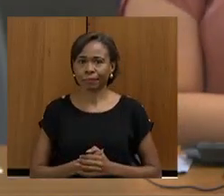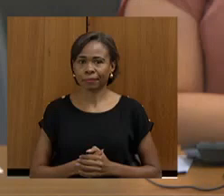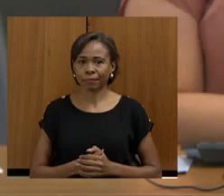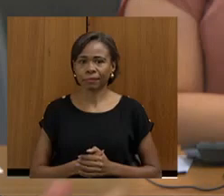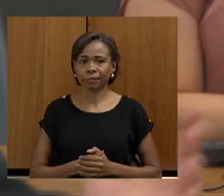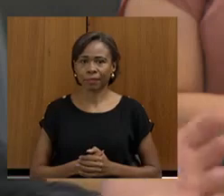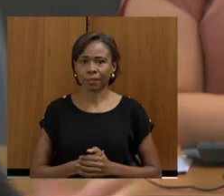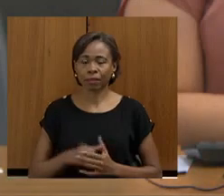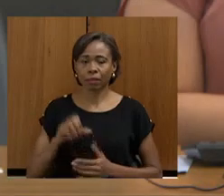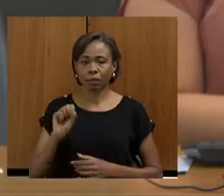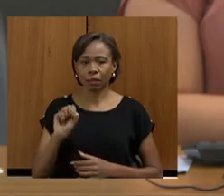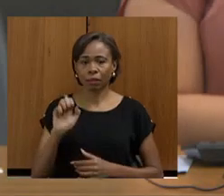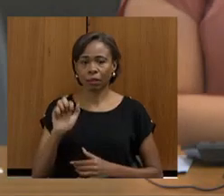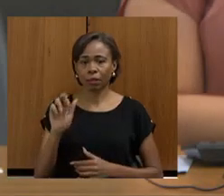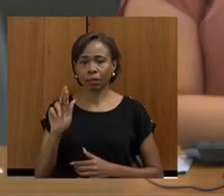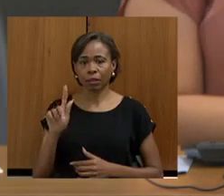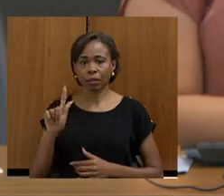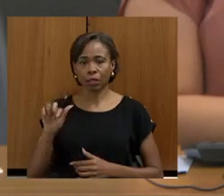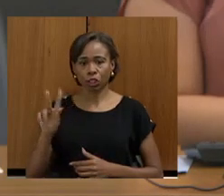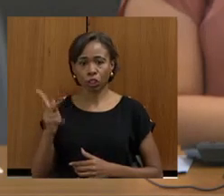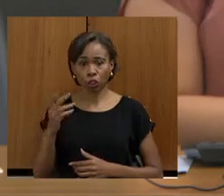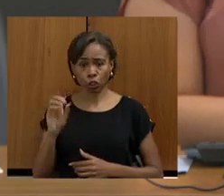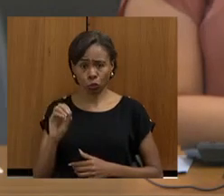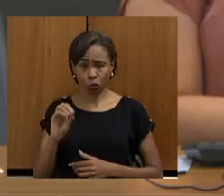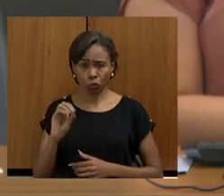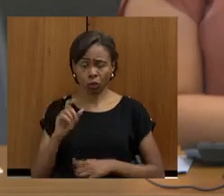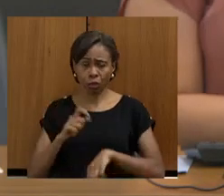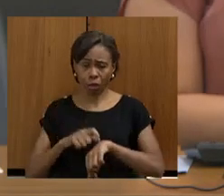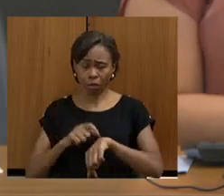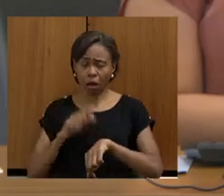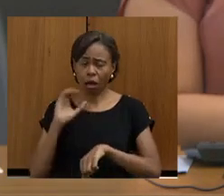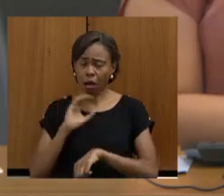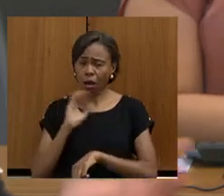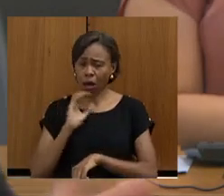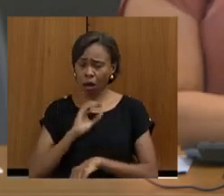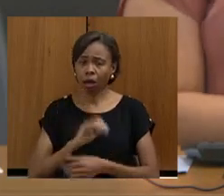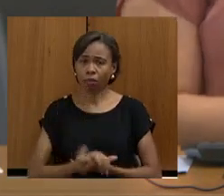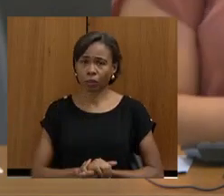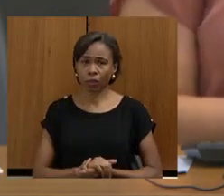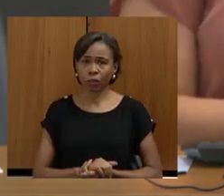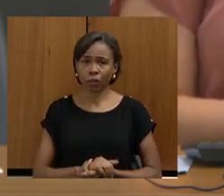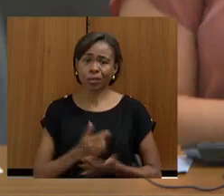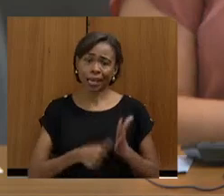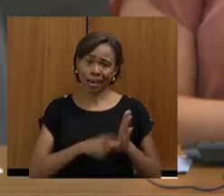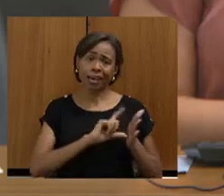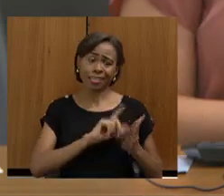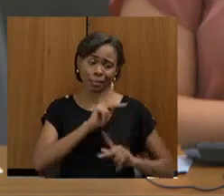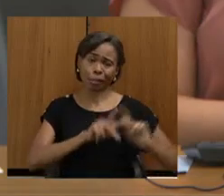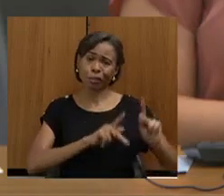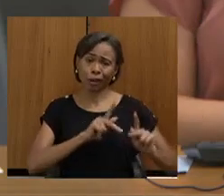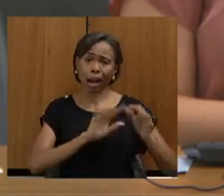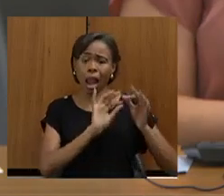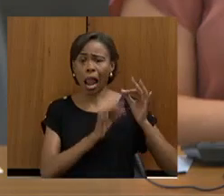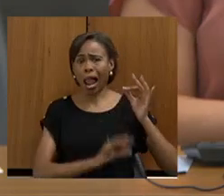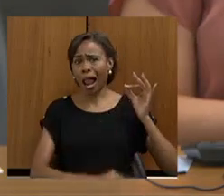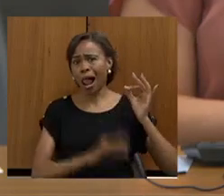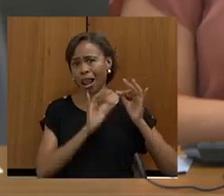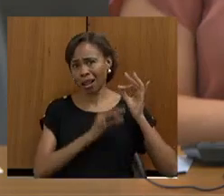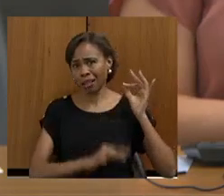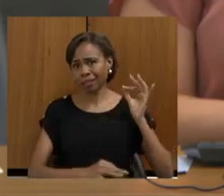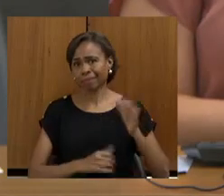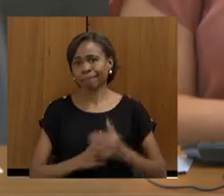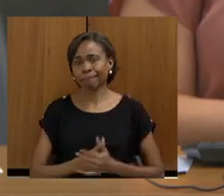eu pedi sua contribuição para ser bem rápido, porque nossas primeiras a falar aí ocuparam um tempo bem maior do que eu previsto.